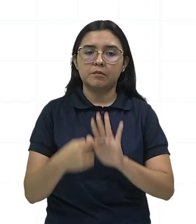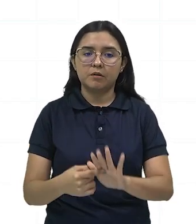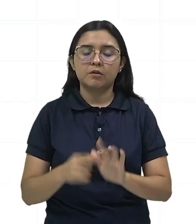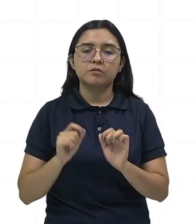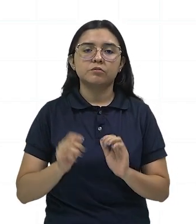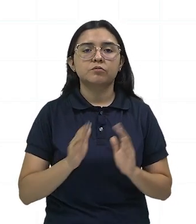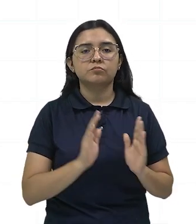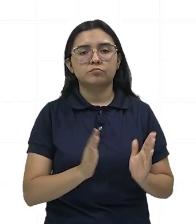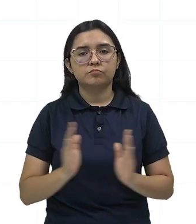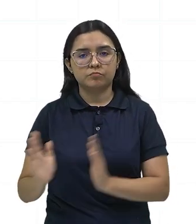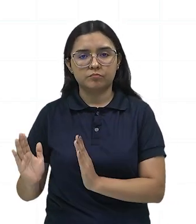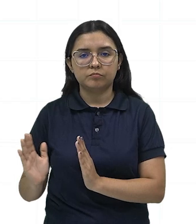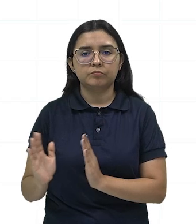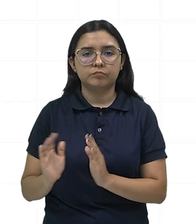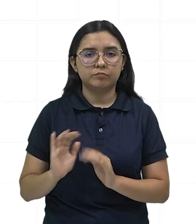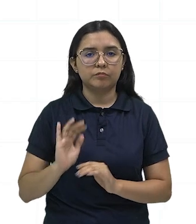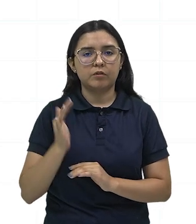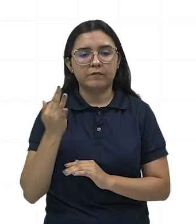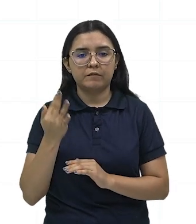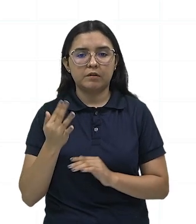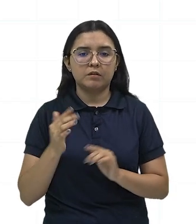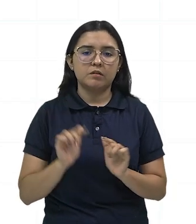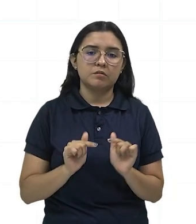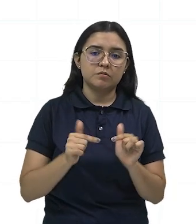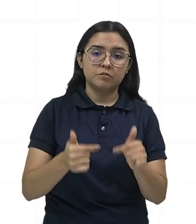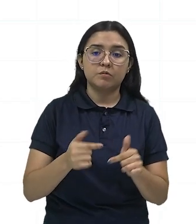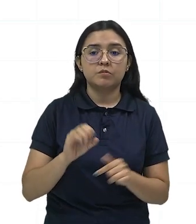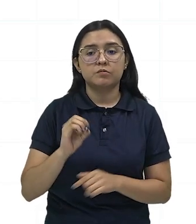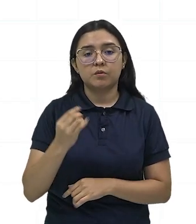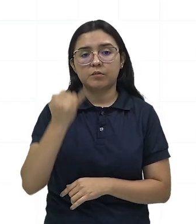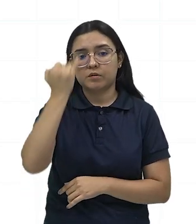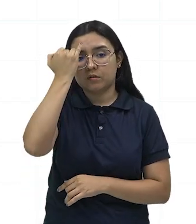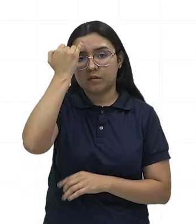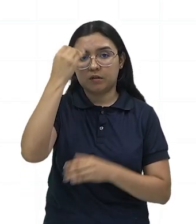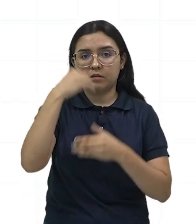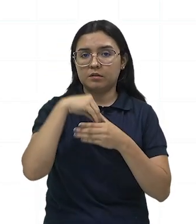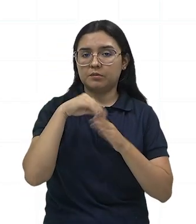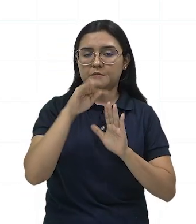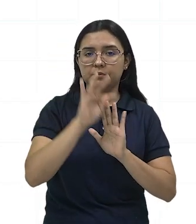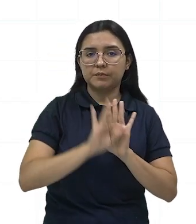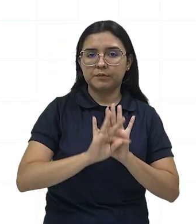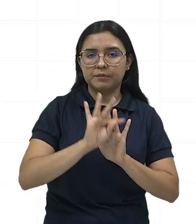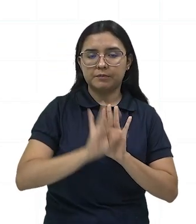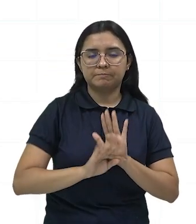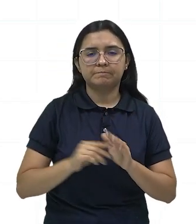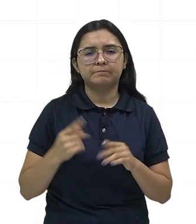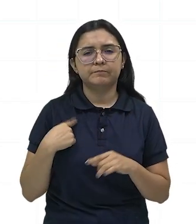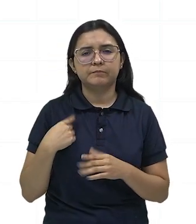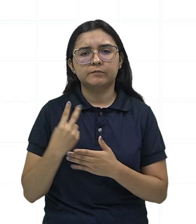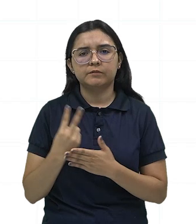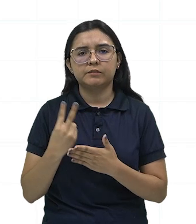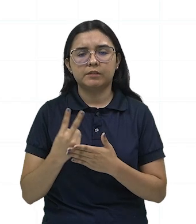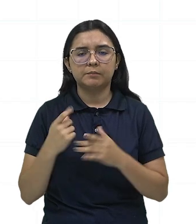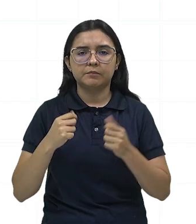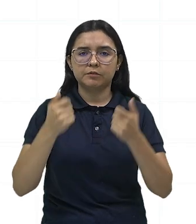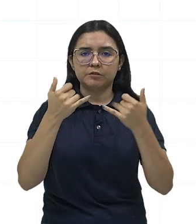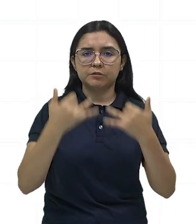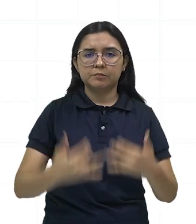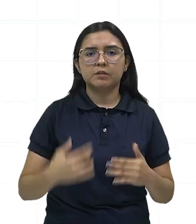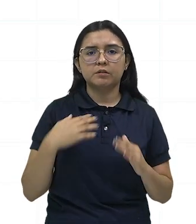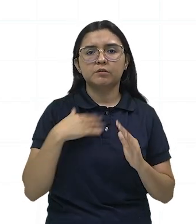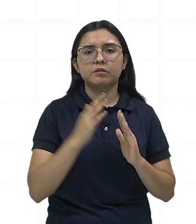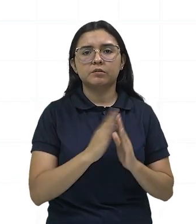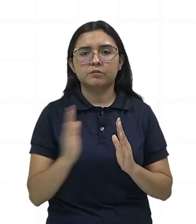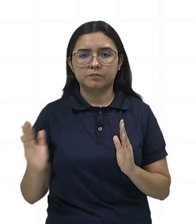a ordem dos eventos, ações ou ideias em um texto. Lembra que eu sempre falo sobre cronologia,